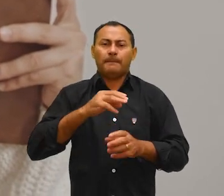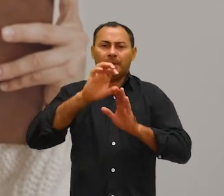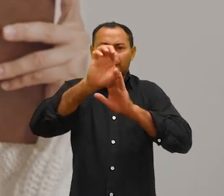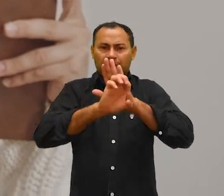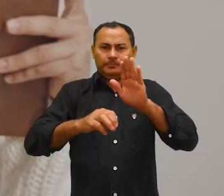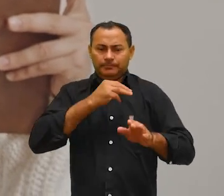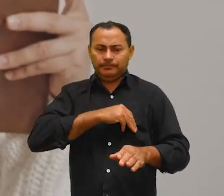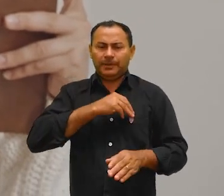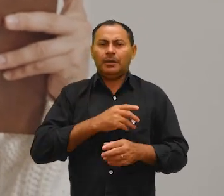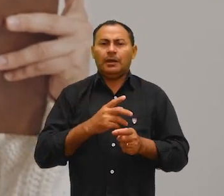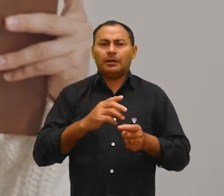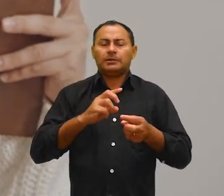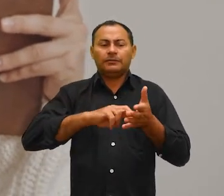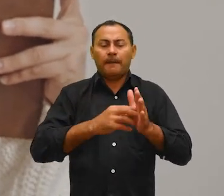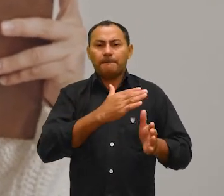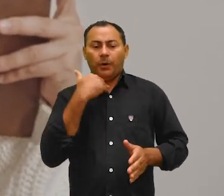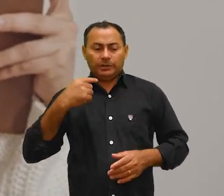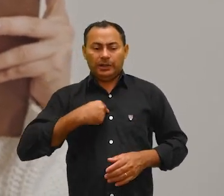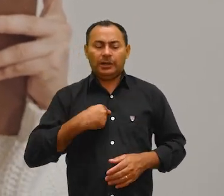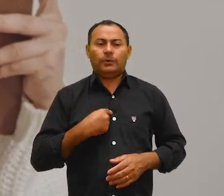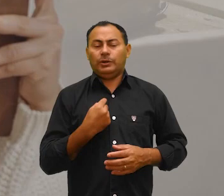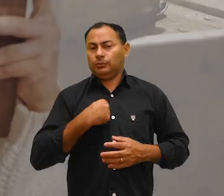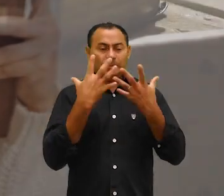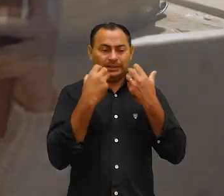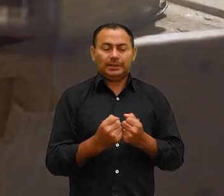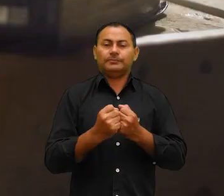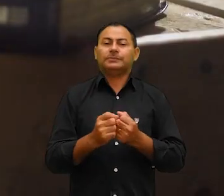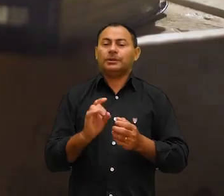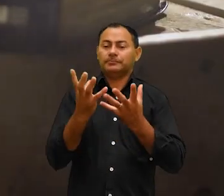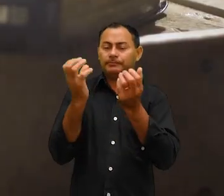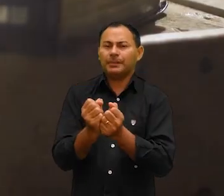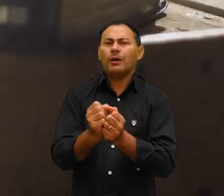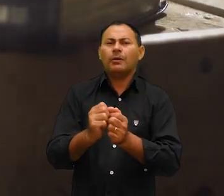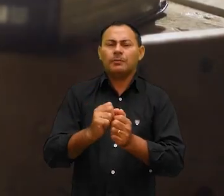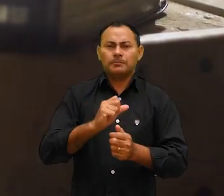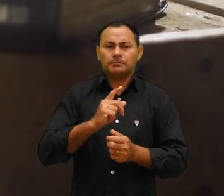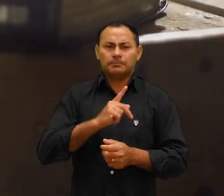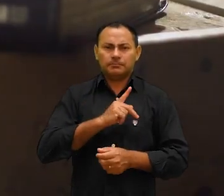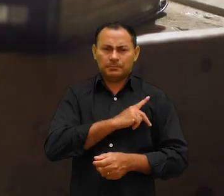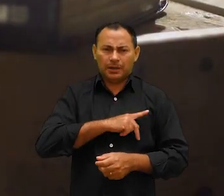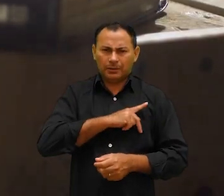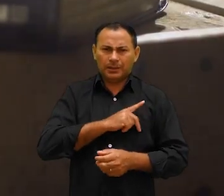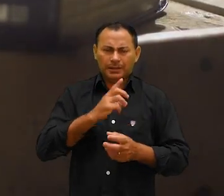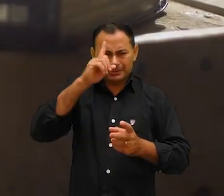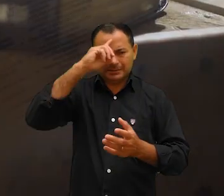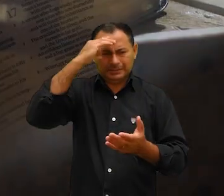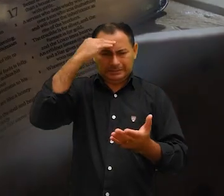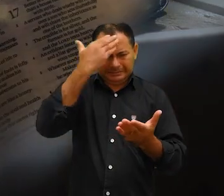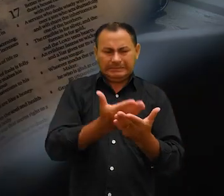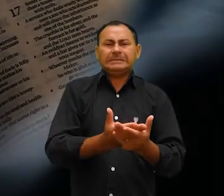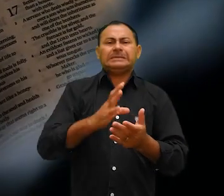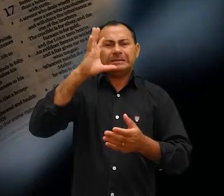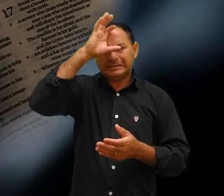podemos chamar de morte do eu ou autonegação. Paulo mostrou compreender o compromisso de um discípulo quando